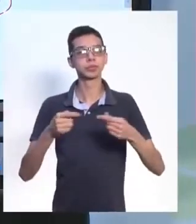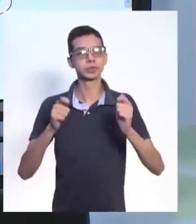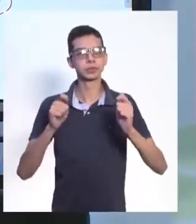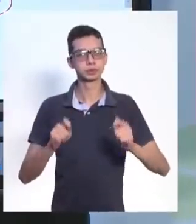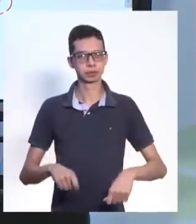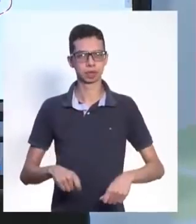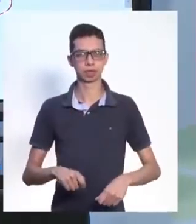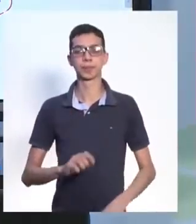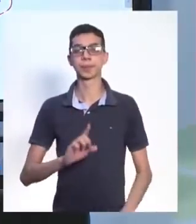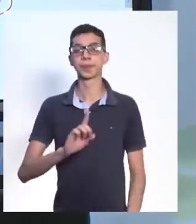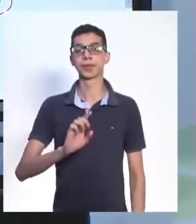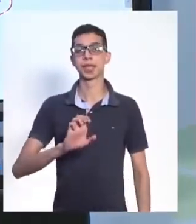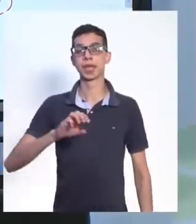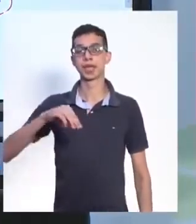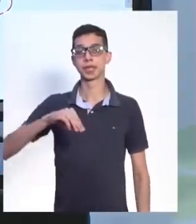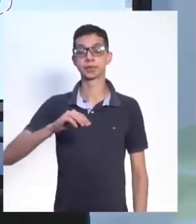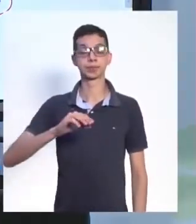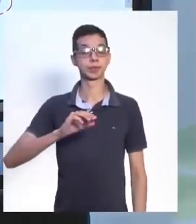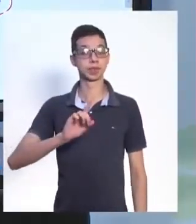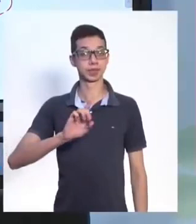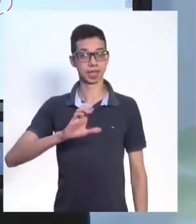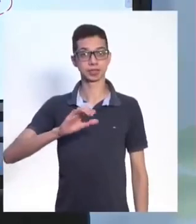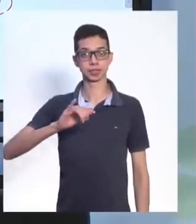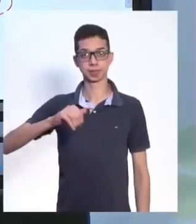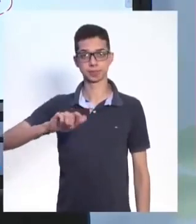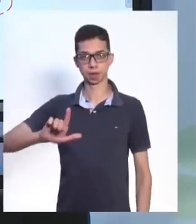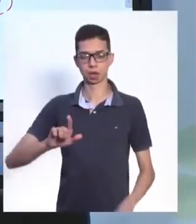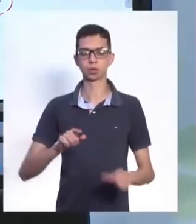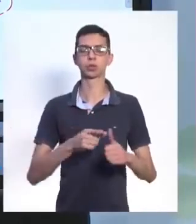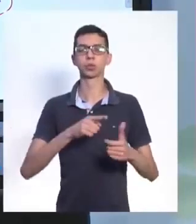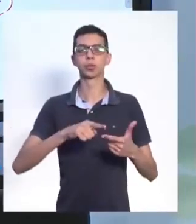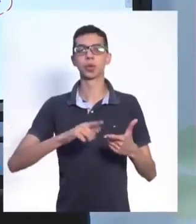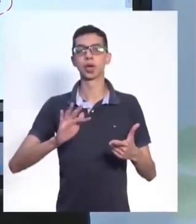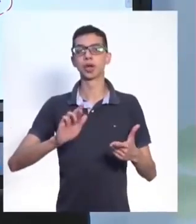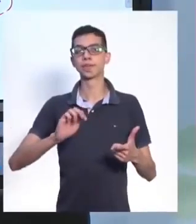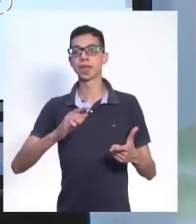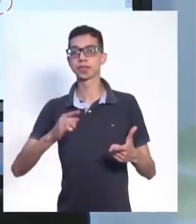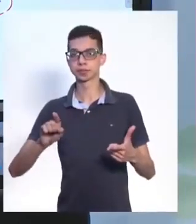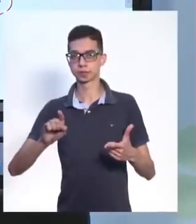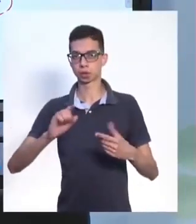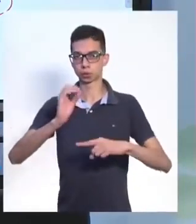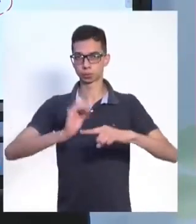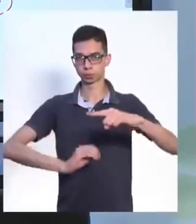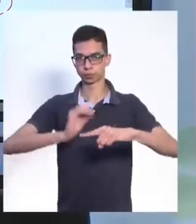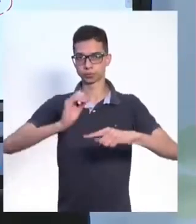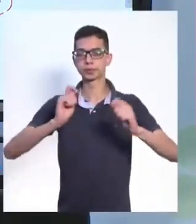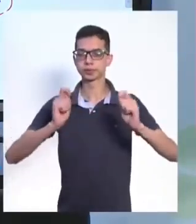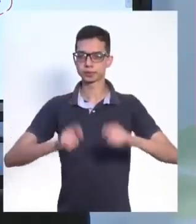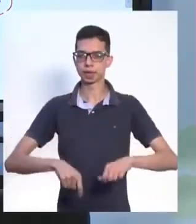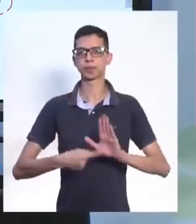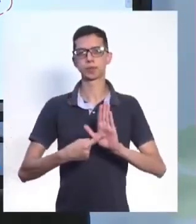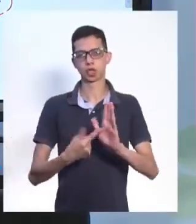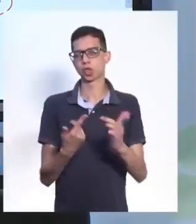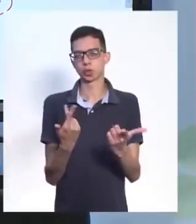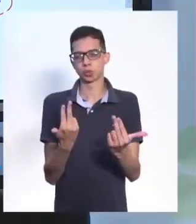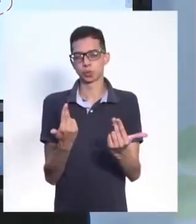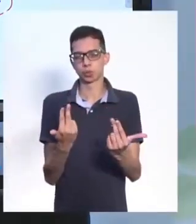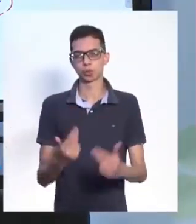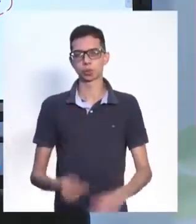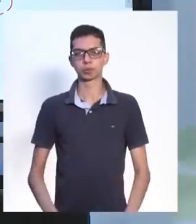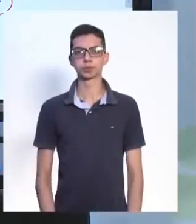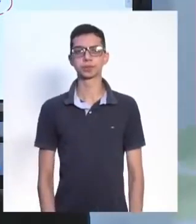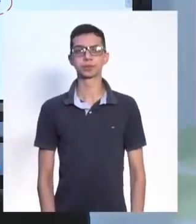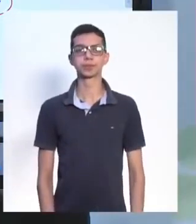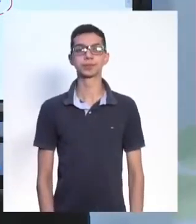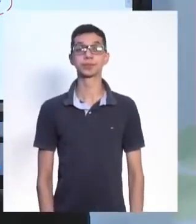fração, é um decimal e uma fração. Então, são termos aí equivalentes que eu posso representar sendo a mesma coisa, né, Osmar? E à primeira